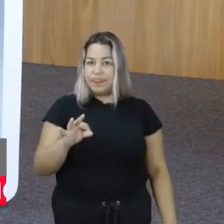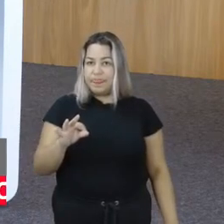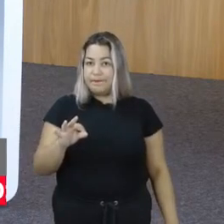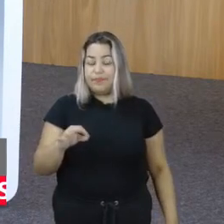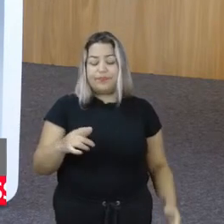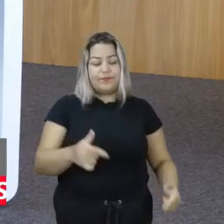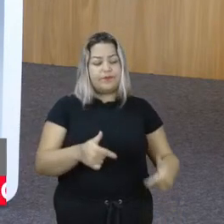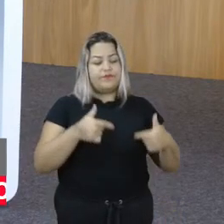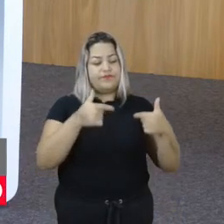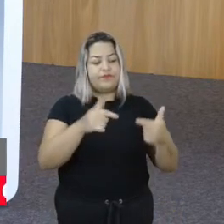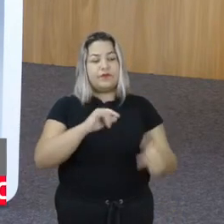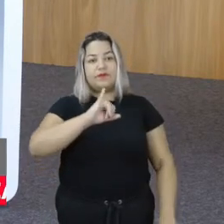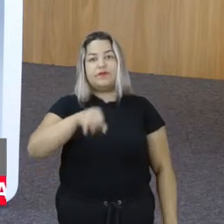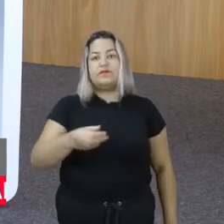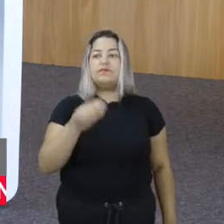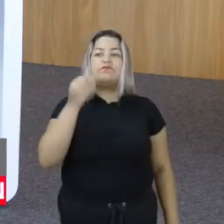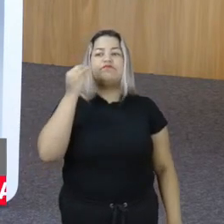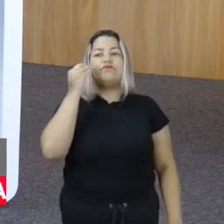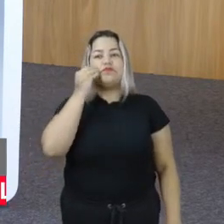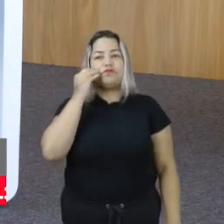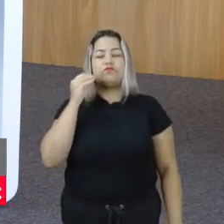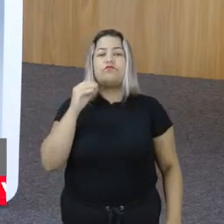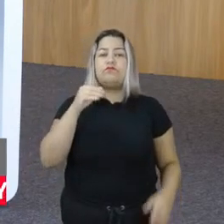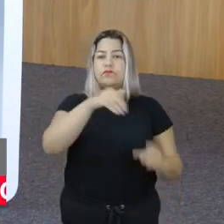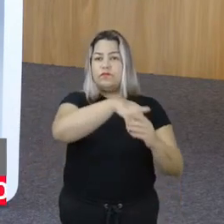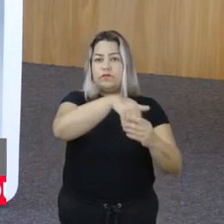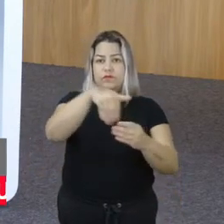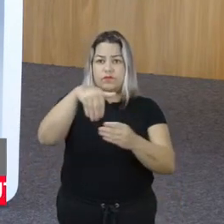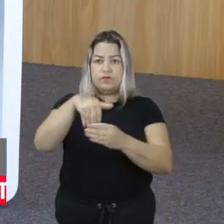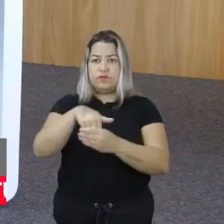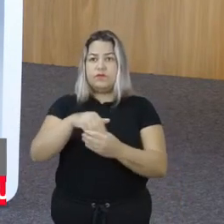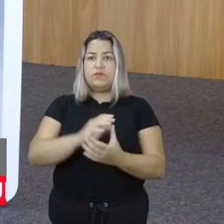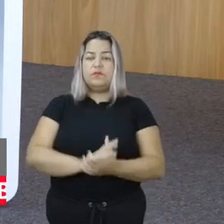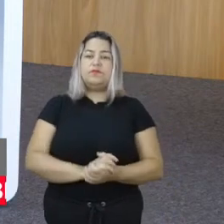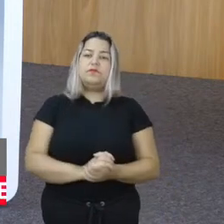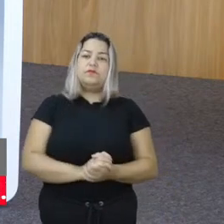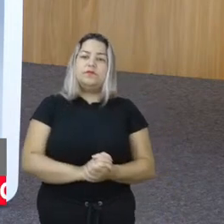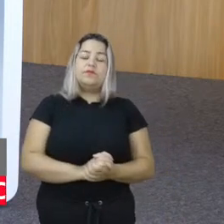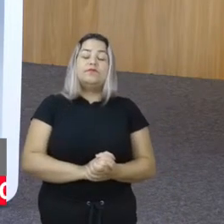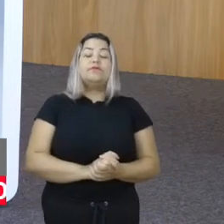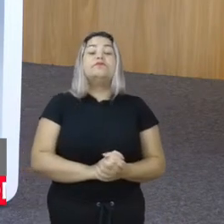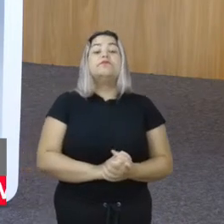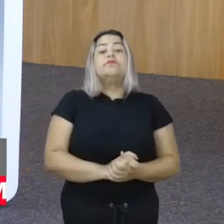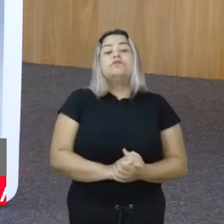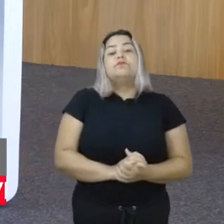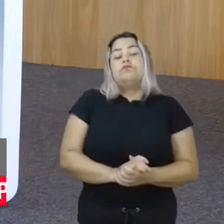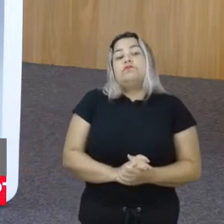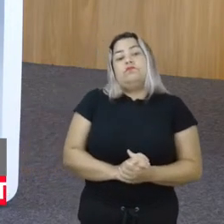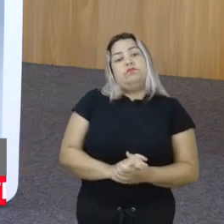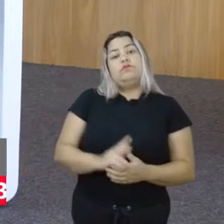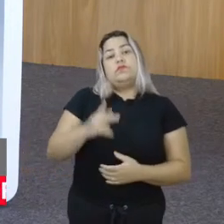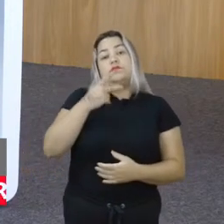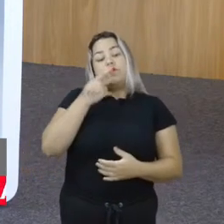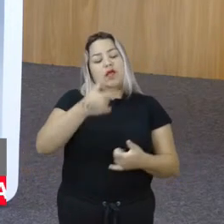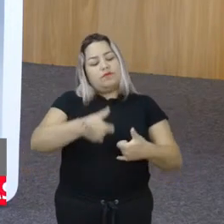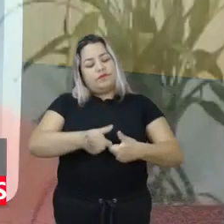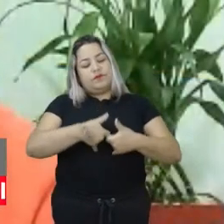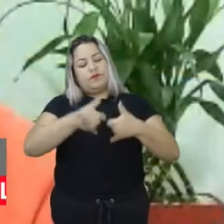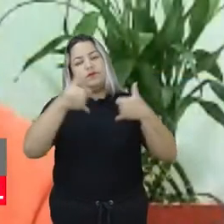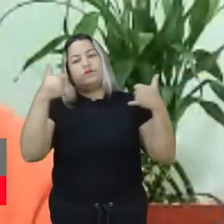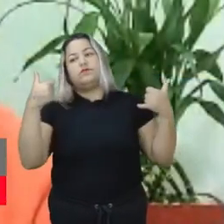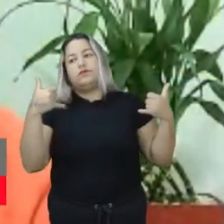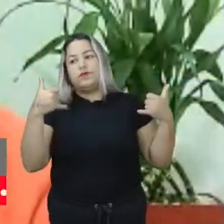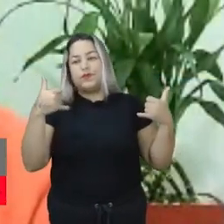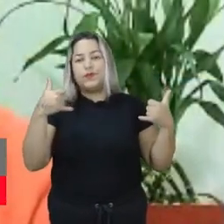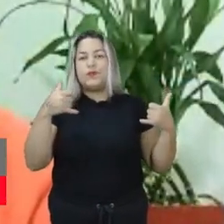dos desafios e oportunidades para essas eleições. Amanda, eu quero falar uma coisa aqui com muito orgulho.